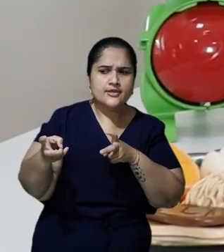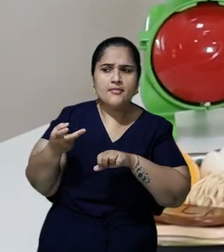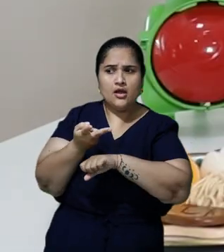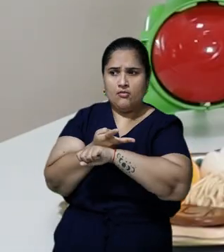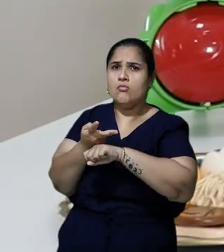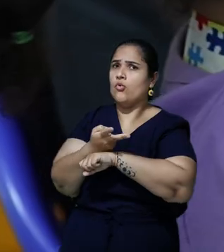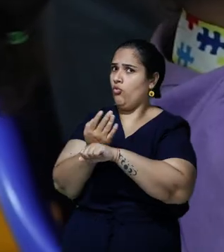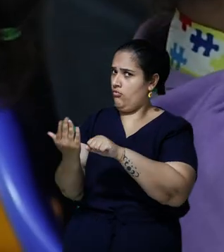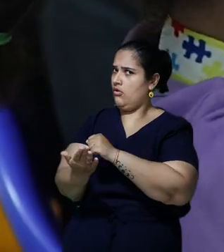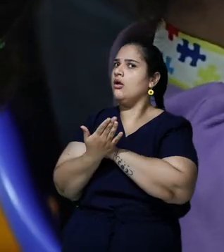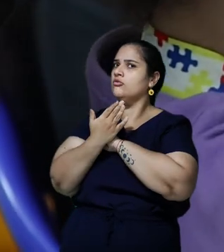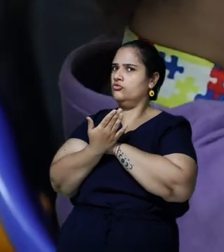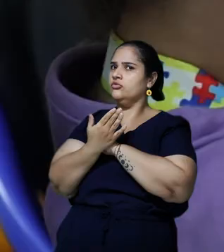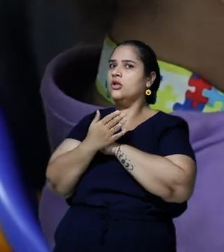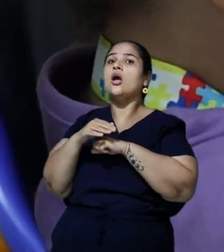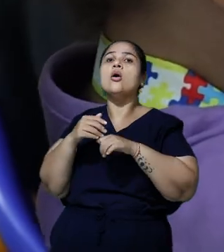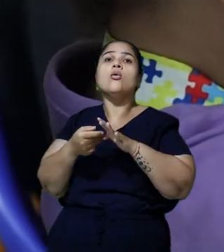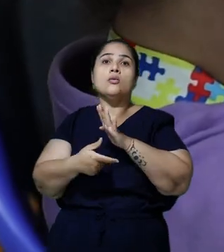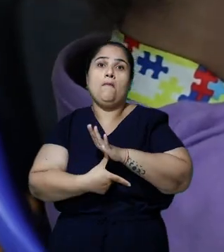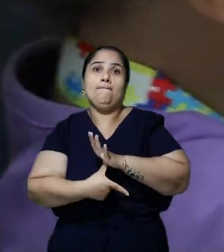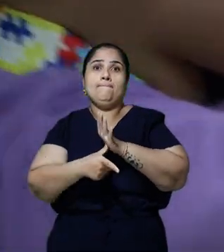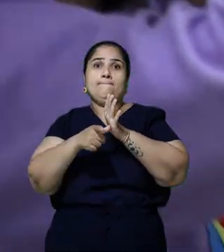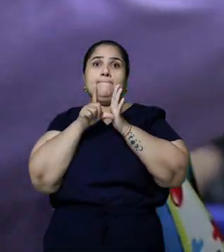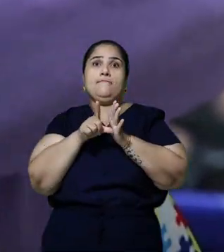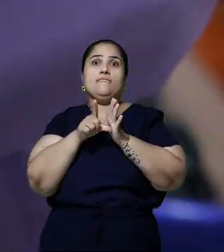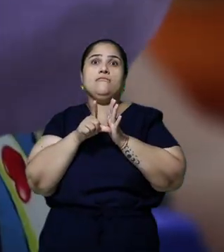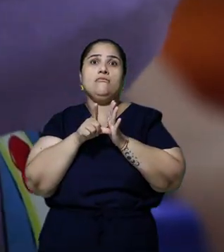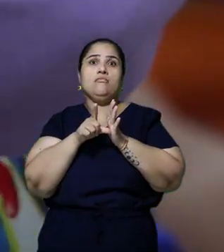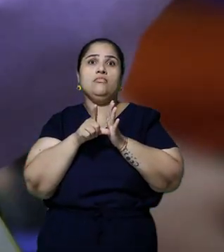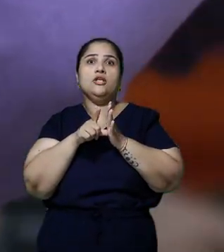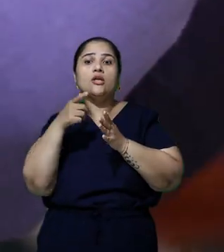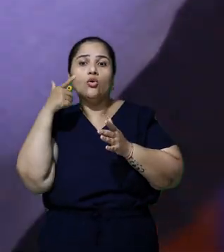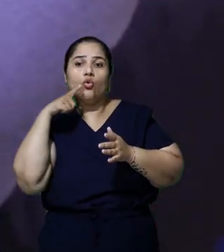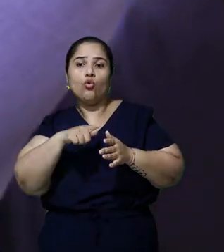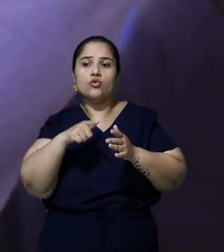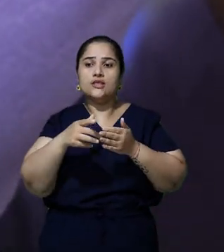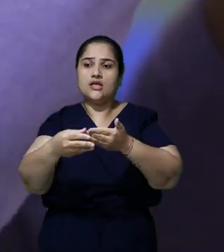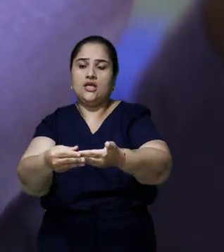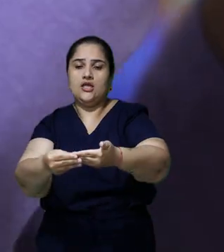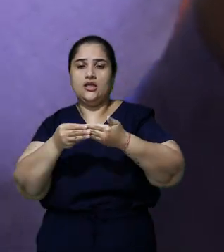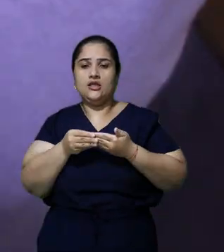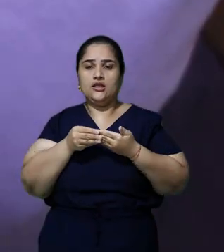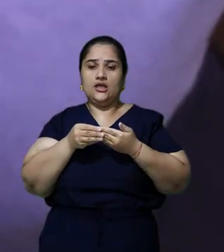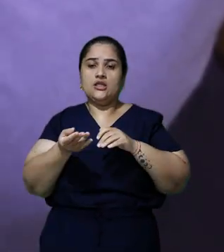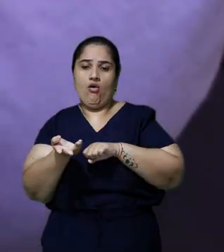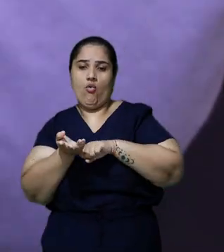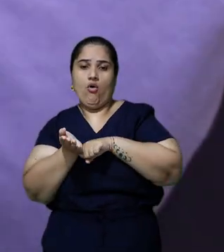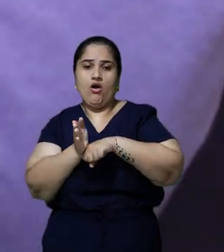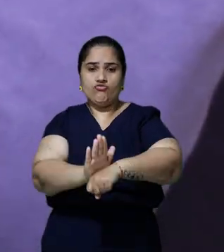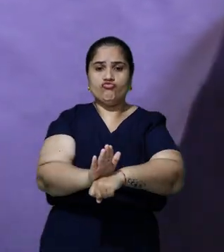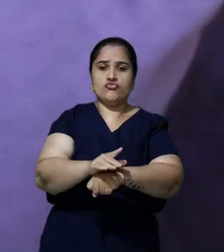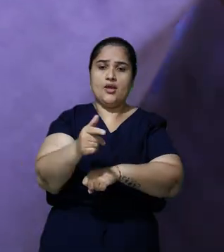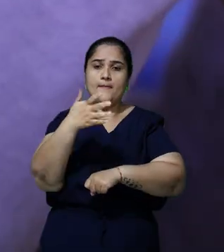Quanto mais cedo, quanto mais precoce conseguir trazer um atendimento para essa